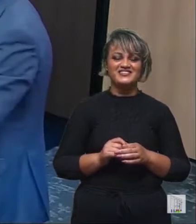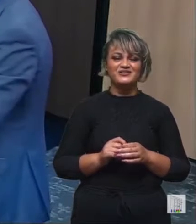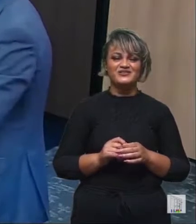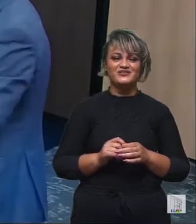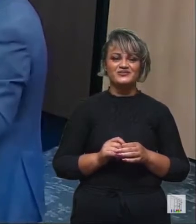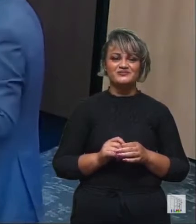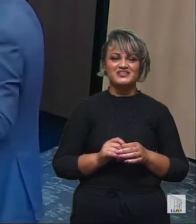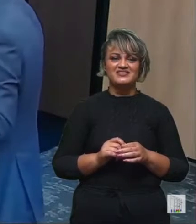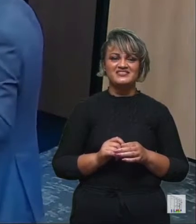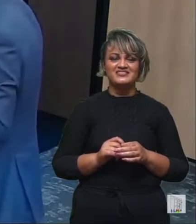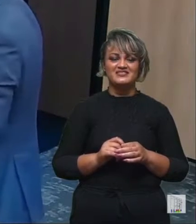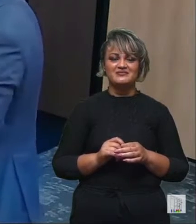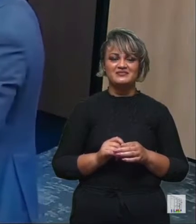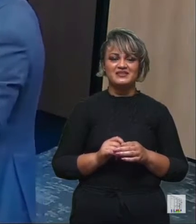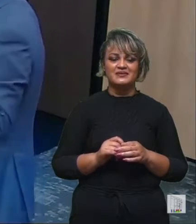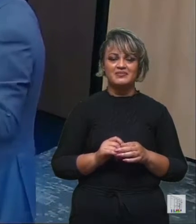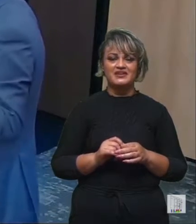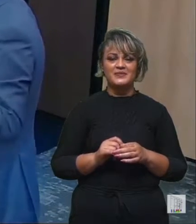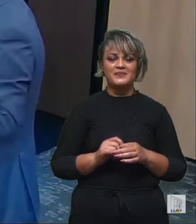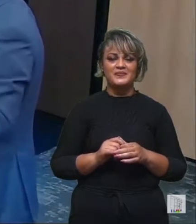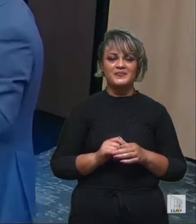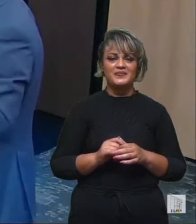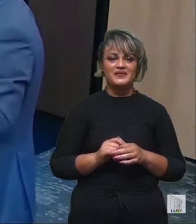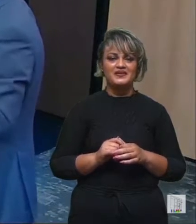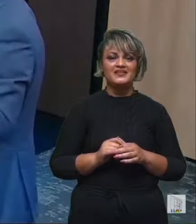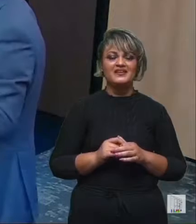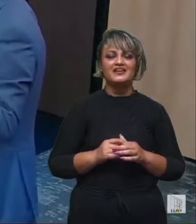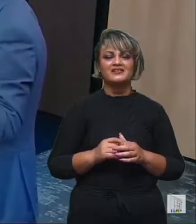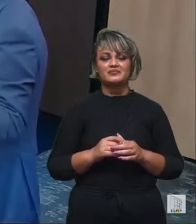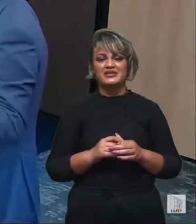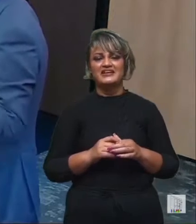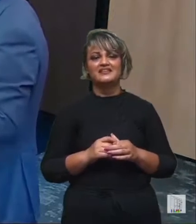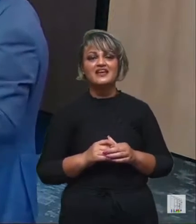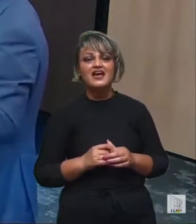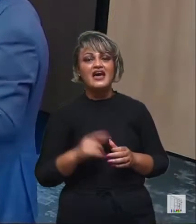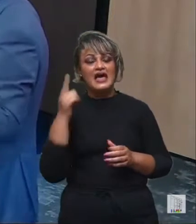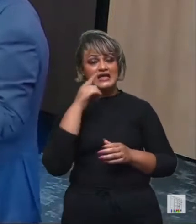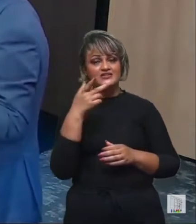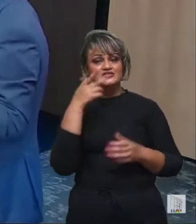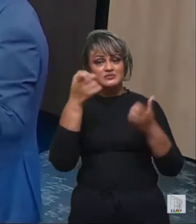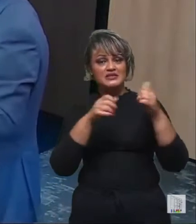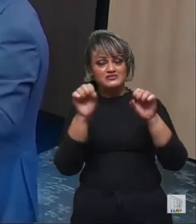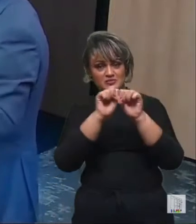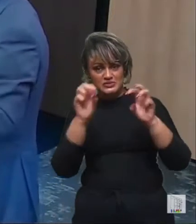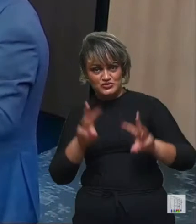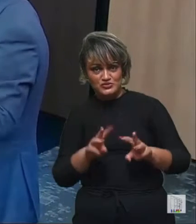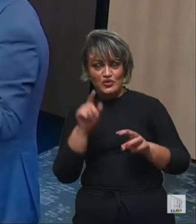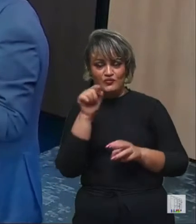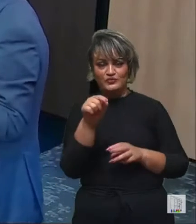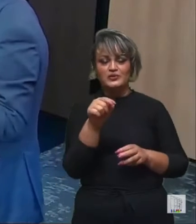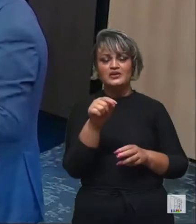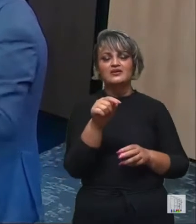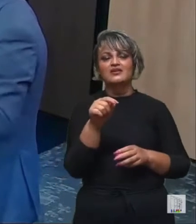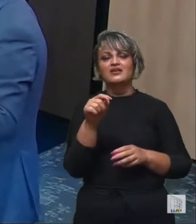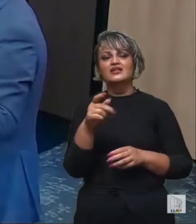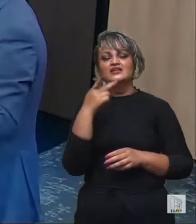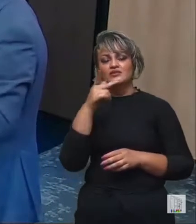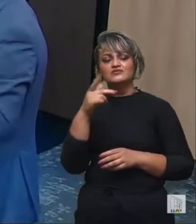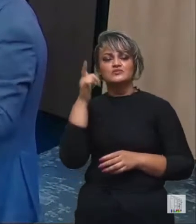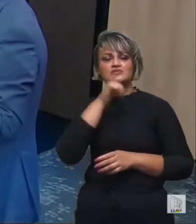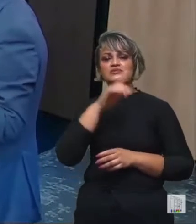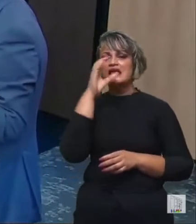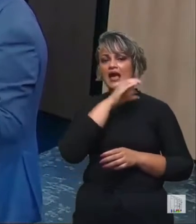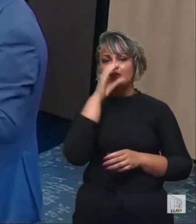garantias. É isto que fazemos. Agradecemos esta partilha deste software que permite que possamos chegar mais rápido